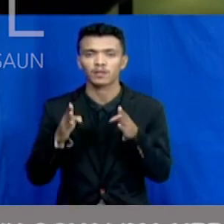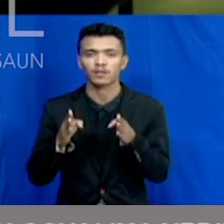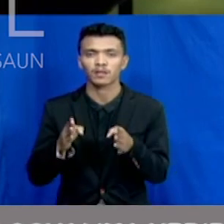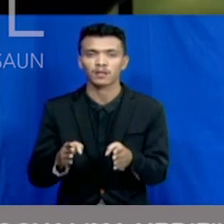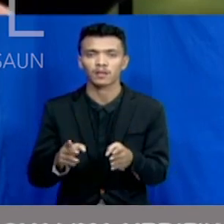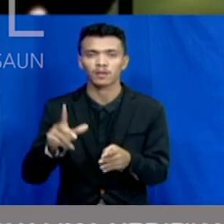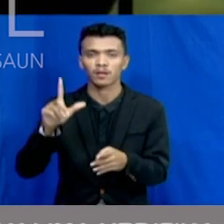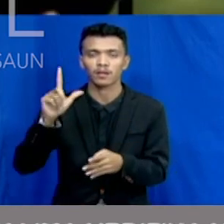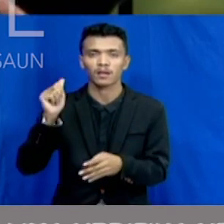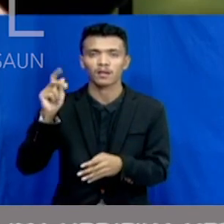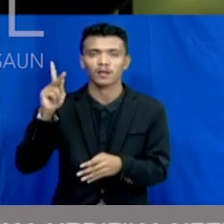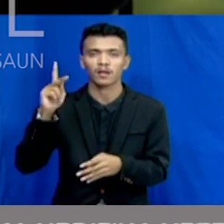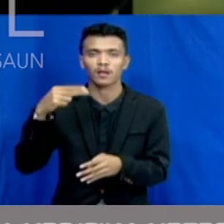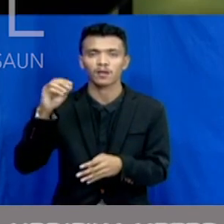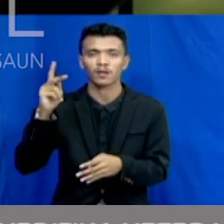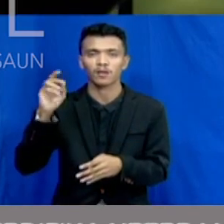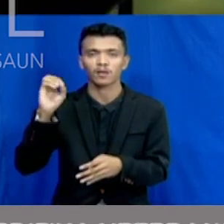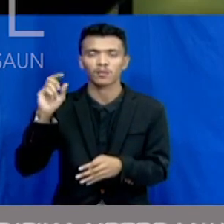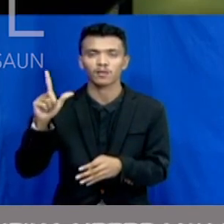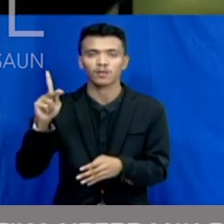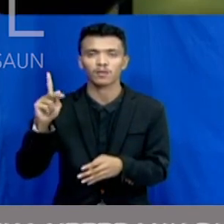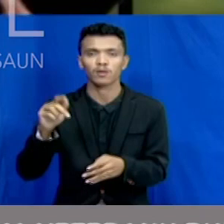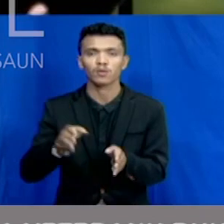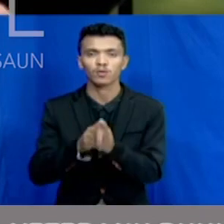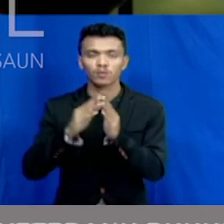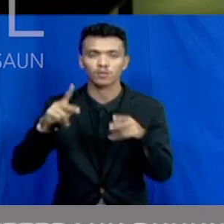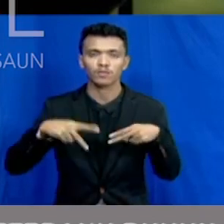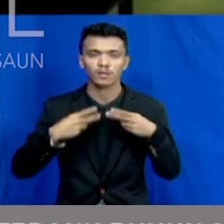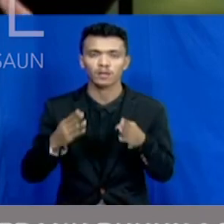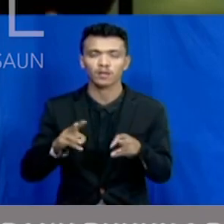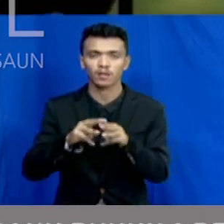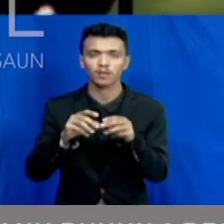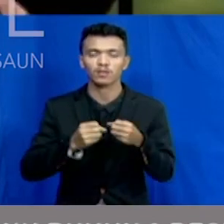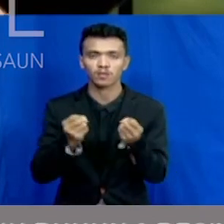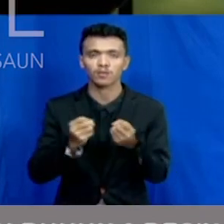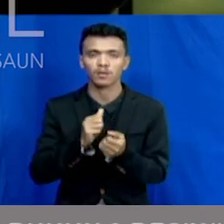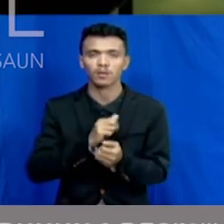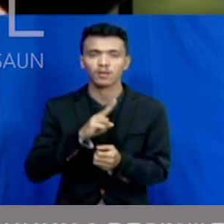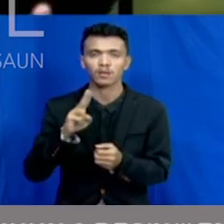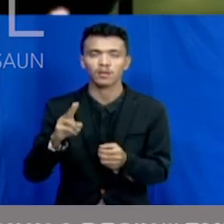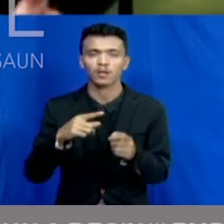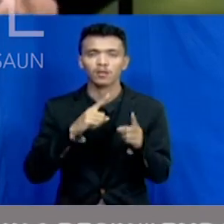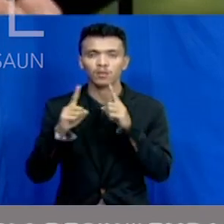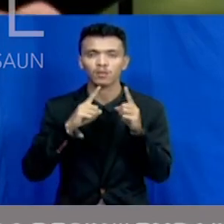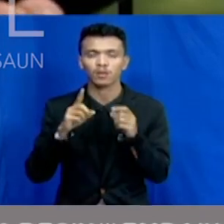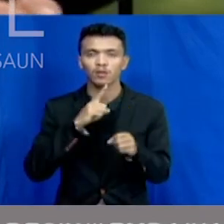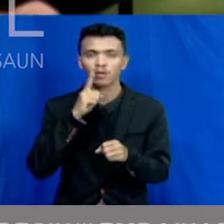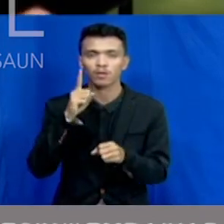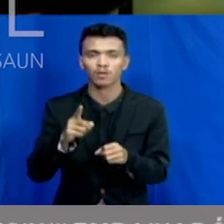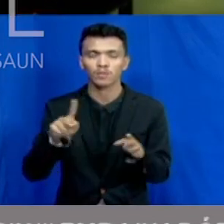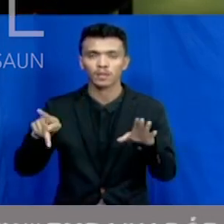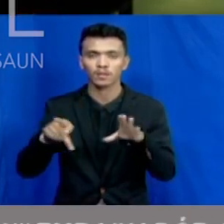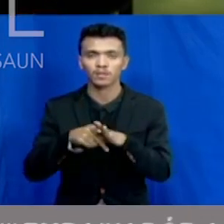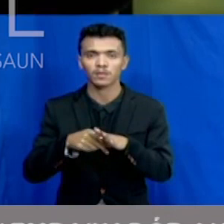veteranu labo kusu kandidatu veteranu iha suku Ainaru. Atu explica hololos participação iha luta